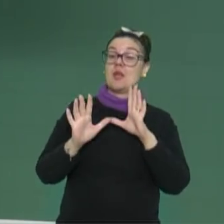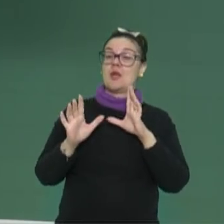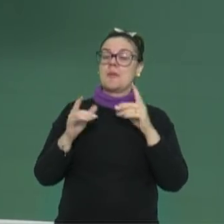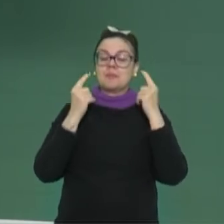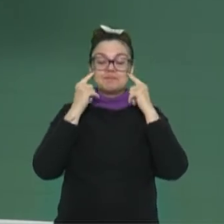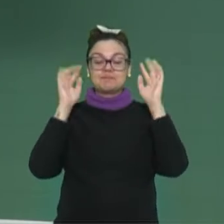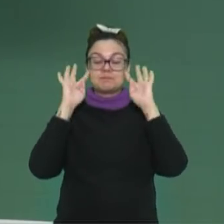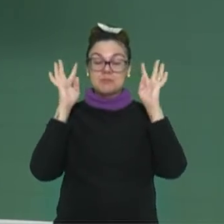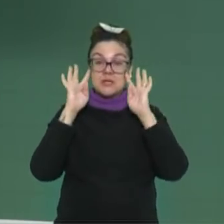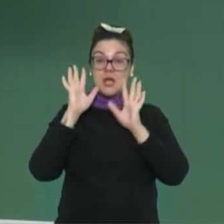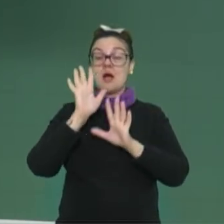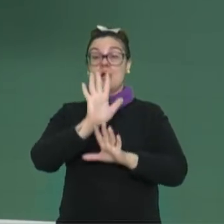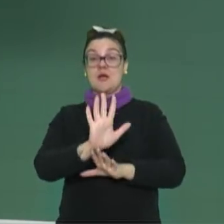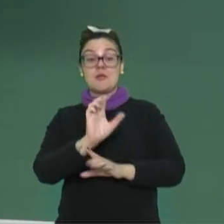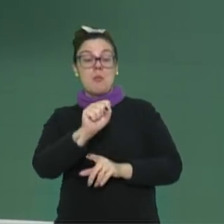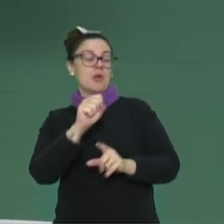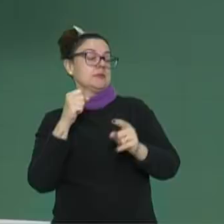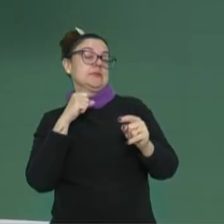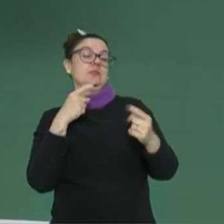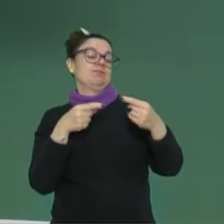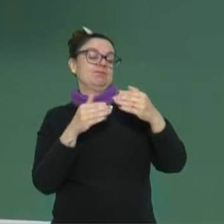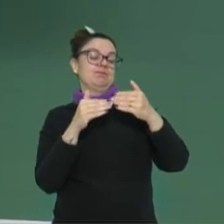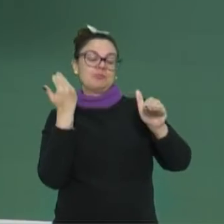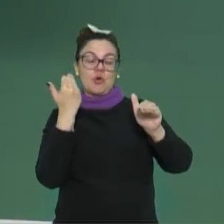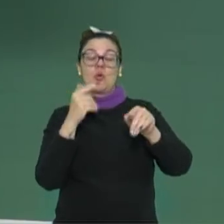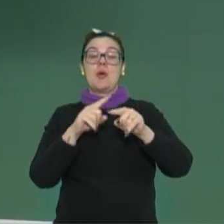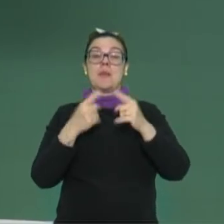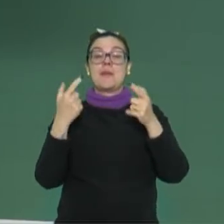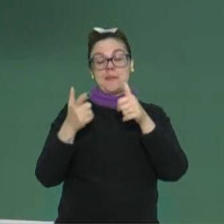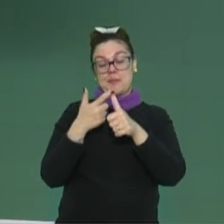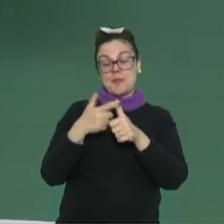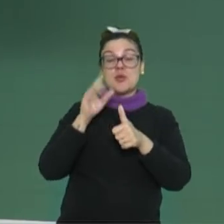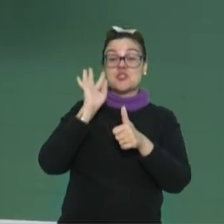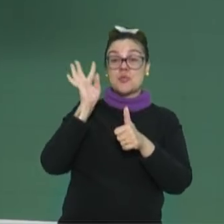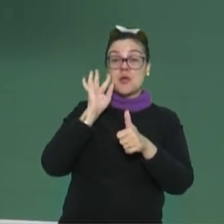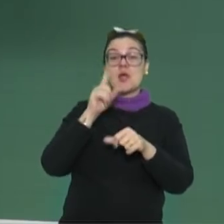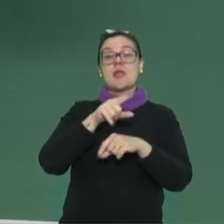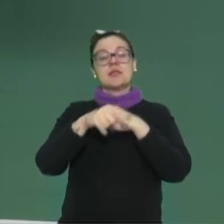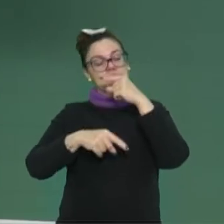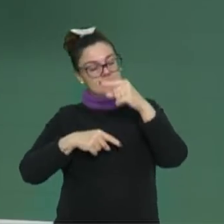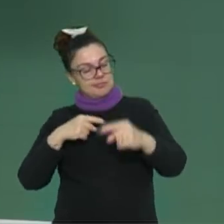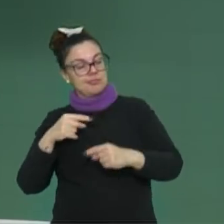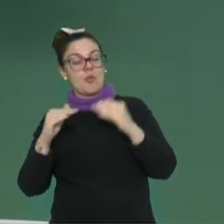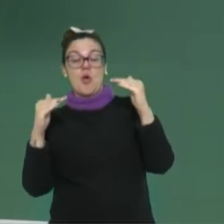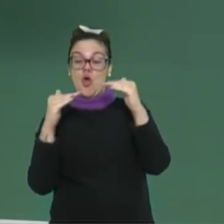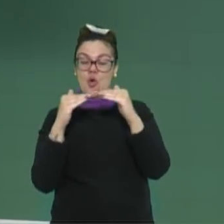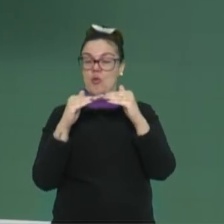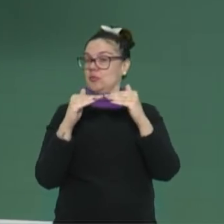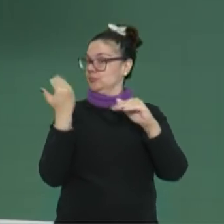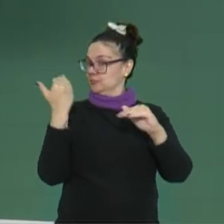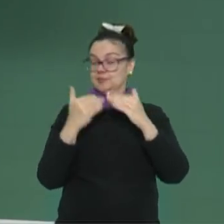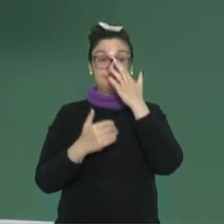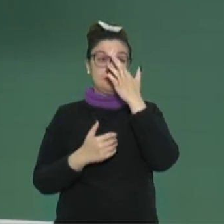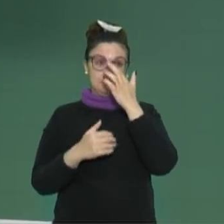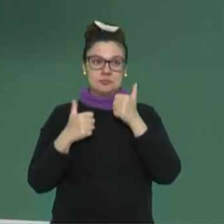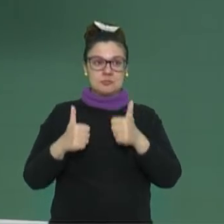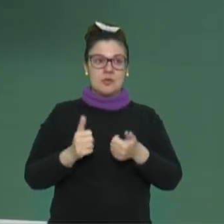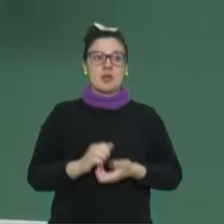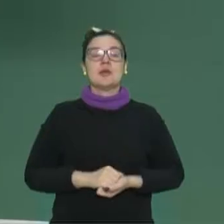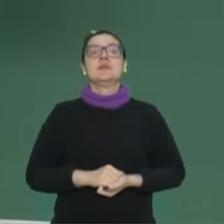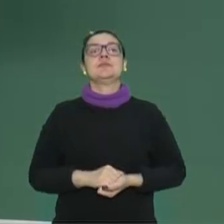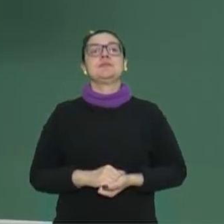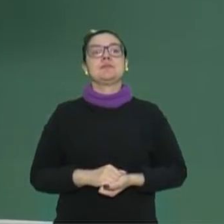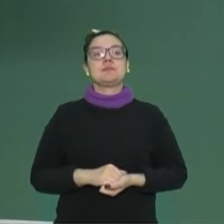tenta entender primeiro o que ele pensa. E aí depois a gente decide se a gente concorda com ele ou não, ok?